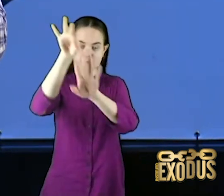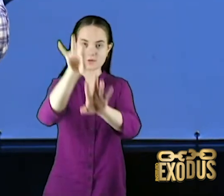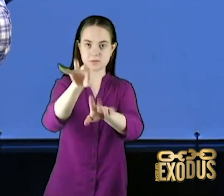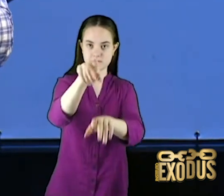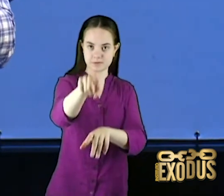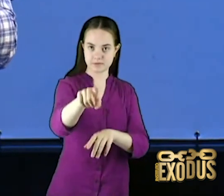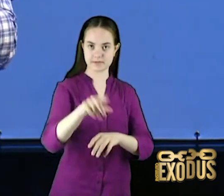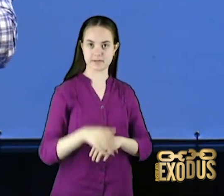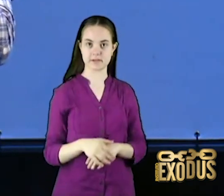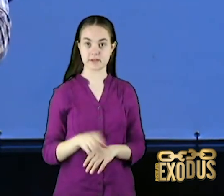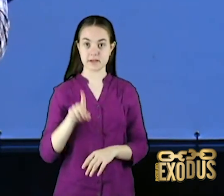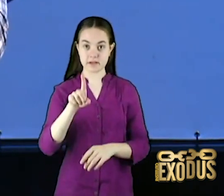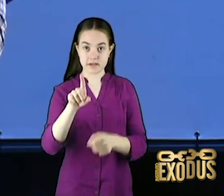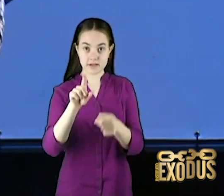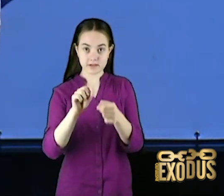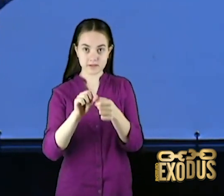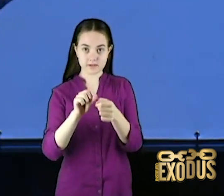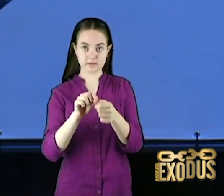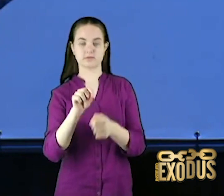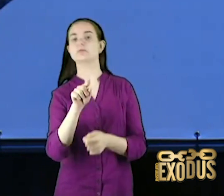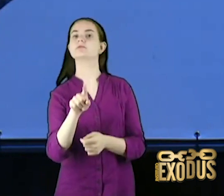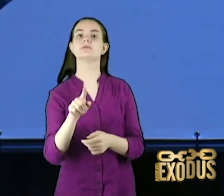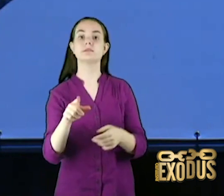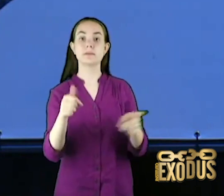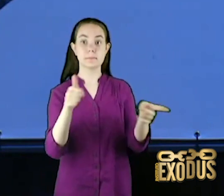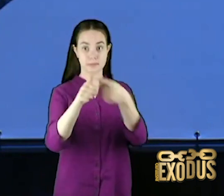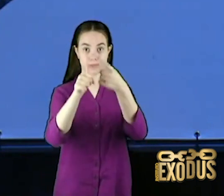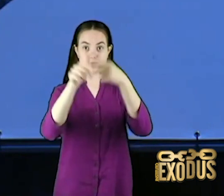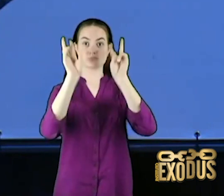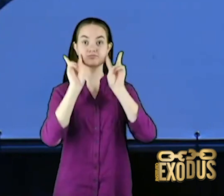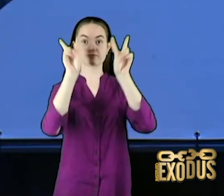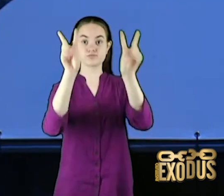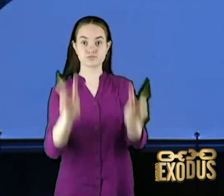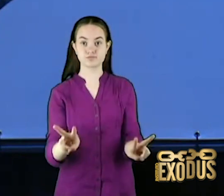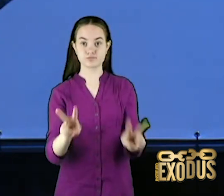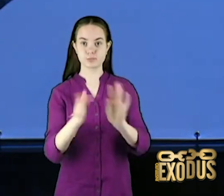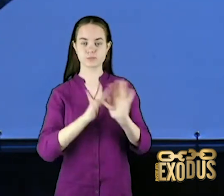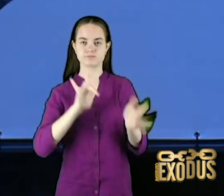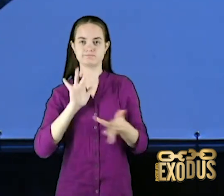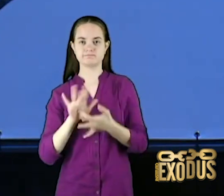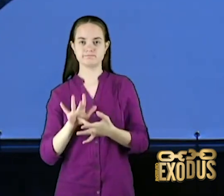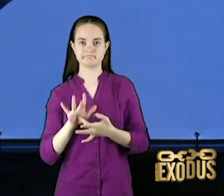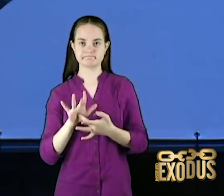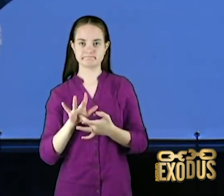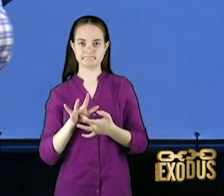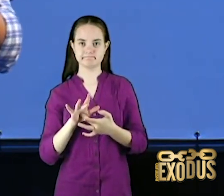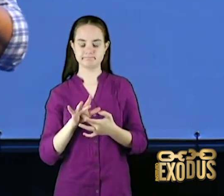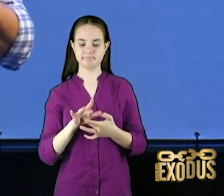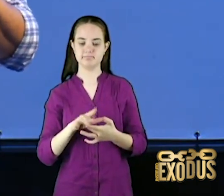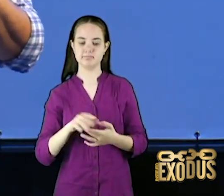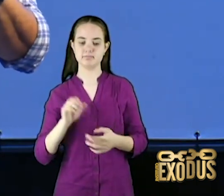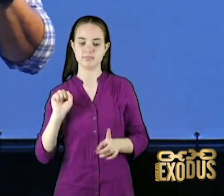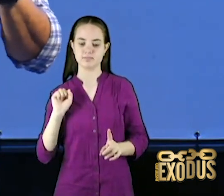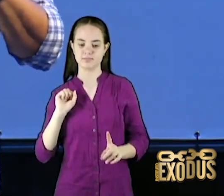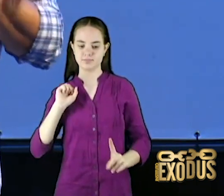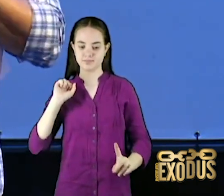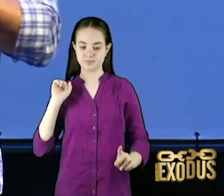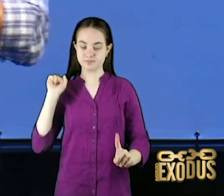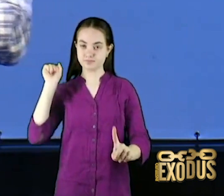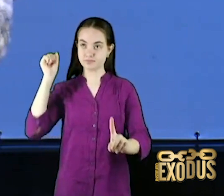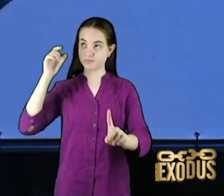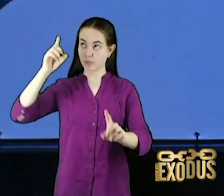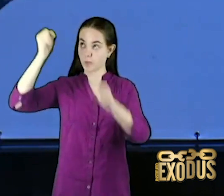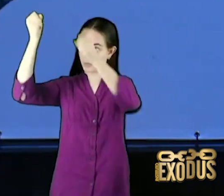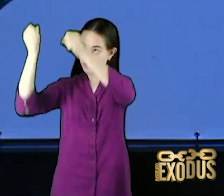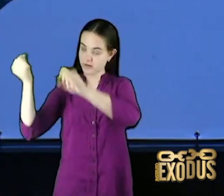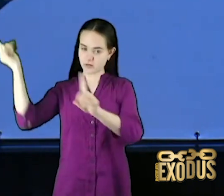ele vem para fazer que você, em meu lugar, seja testemunha de Jesus. Mas sereis revestidos do poder que vem do